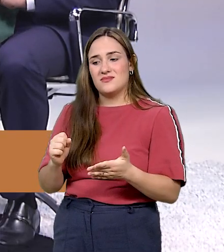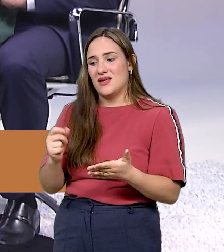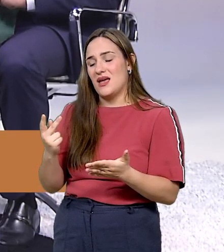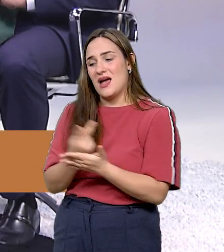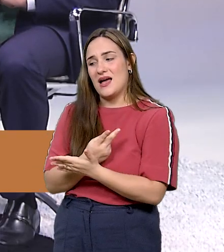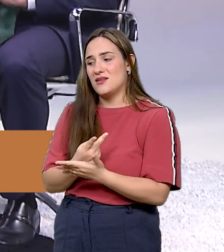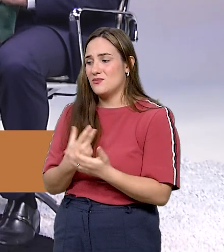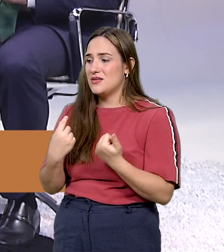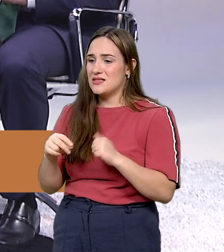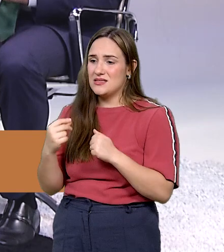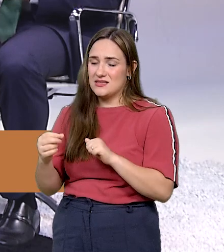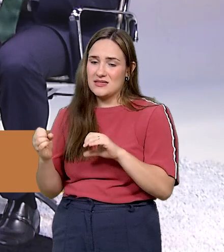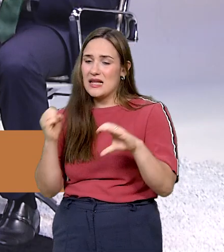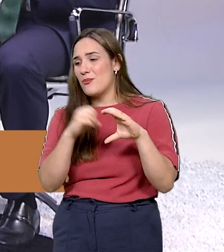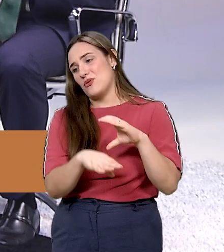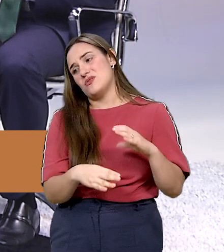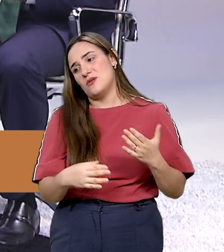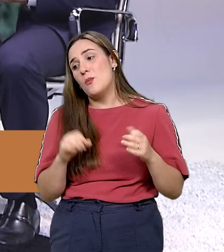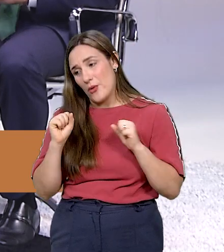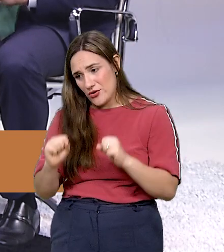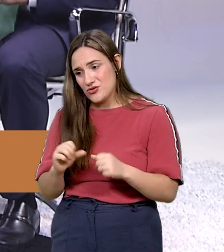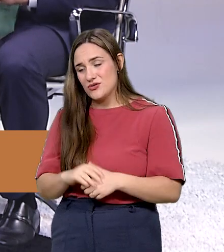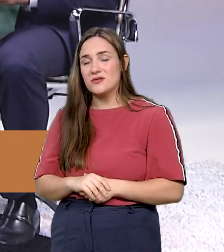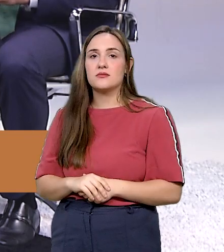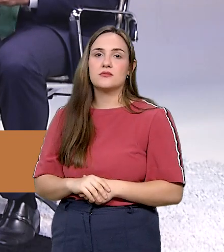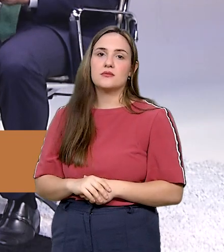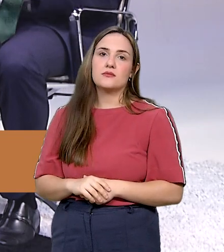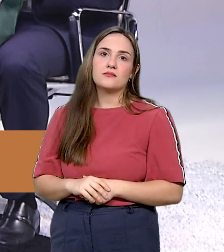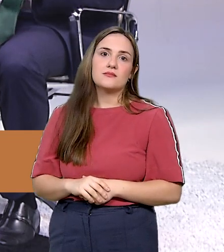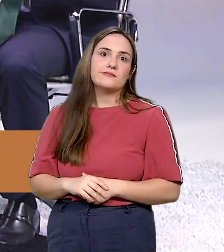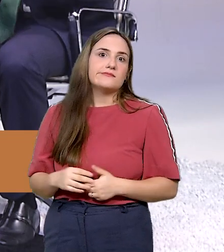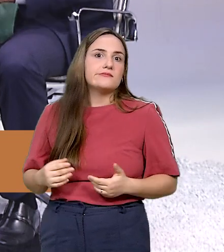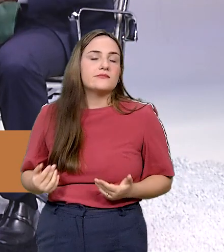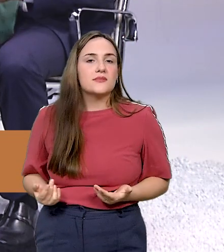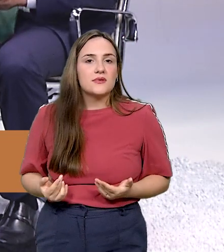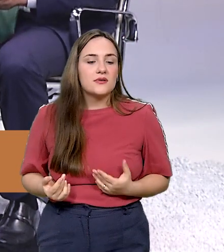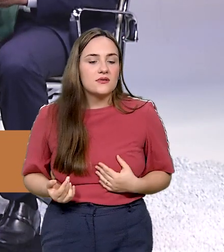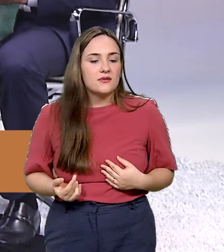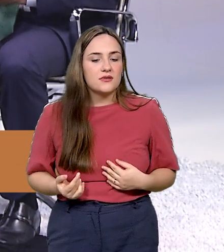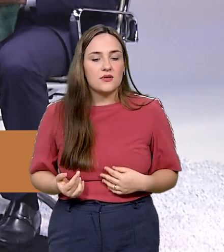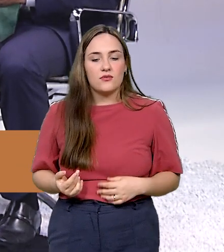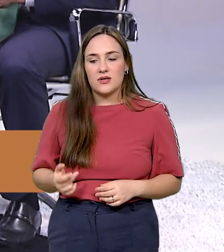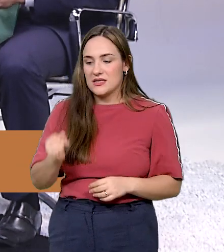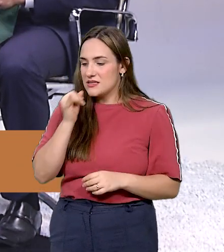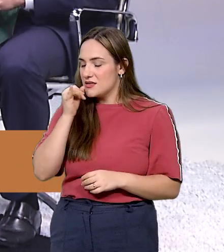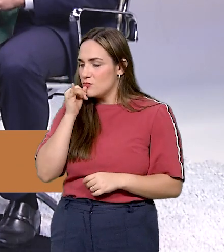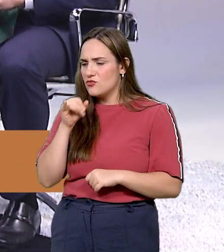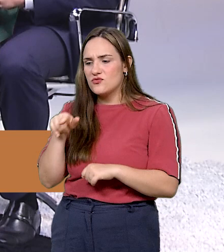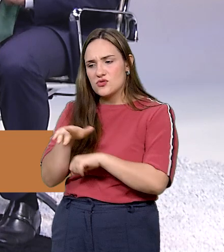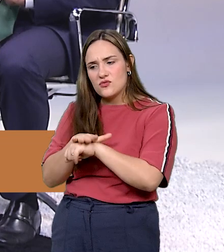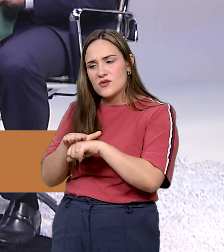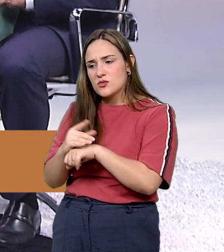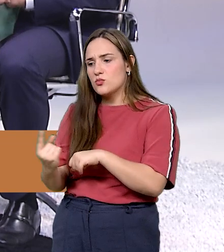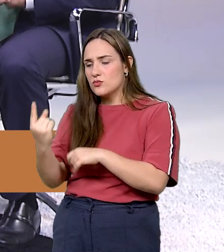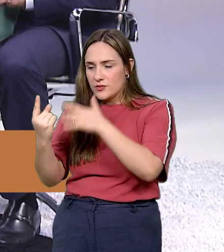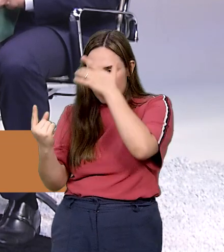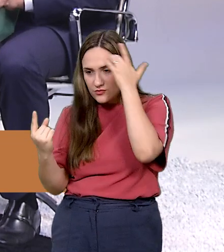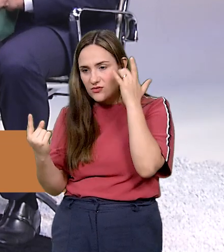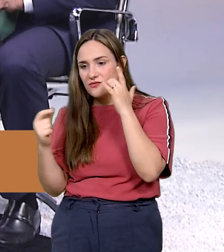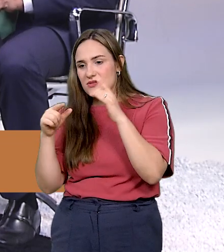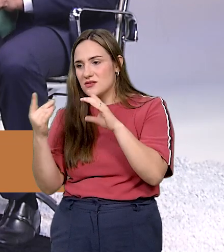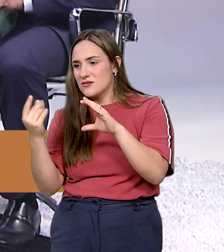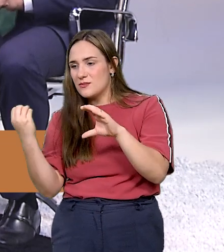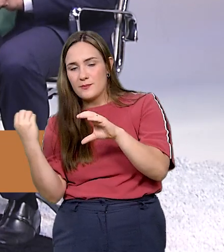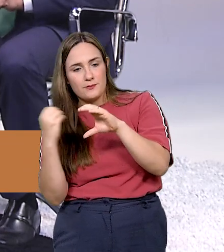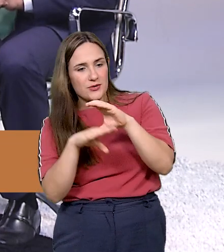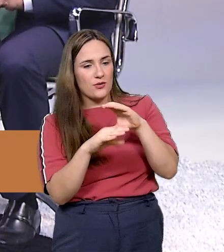aquele depósito. E aí o que acontece? Você vai negociar com uma pessoa, só que na hora de fazer a transferência, você transfere para